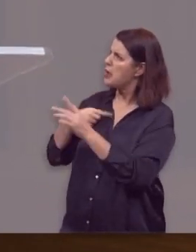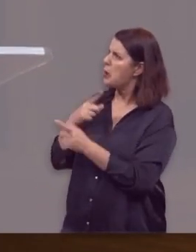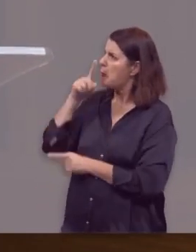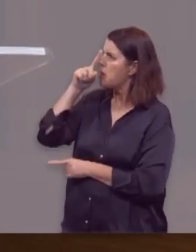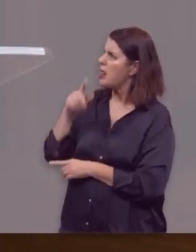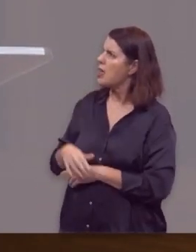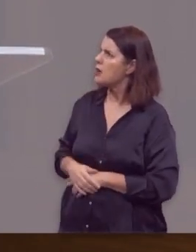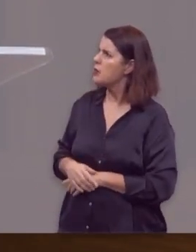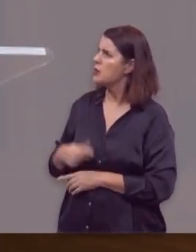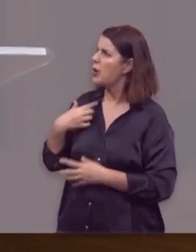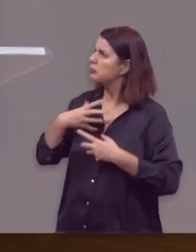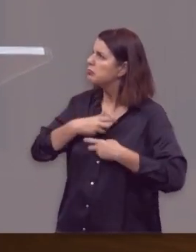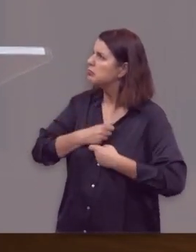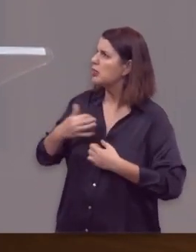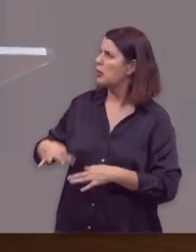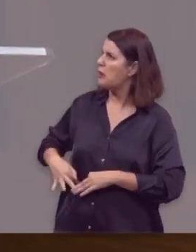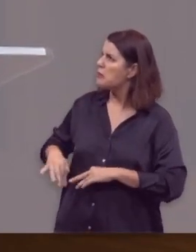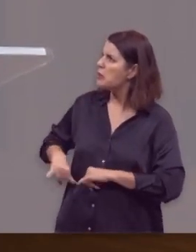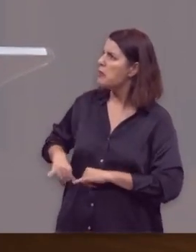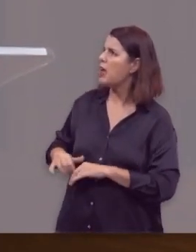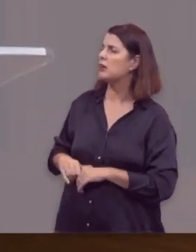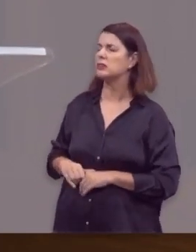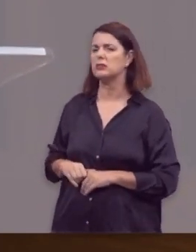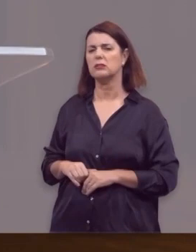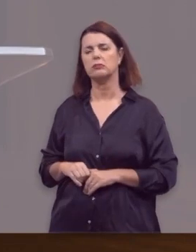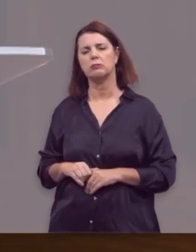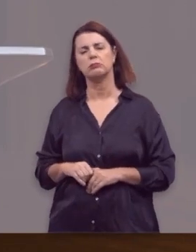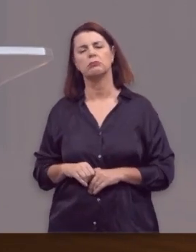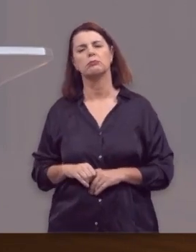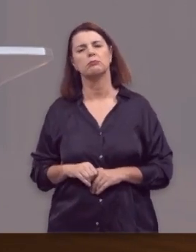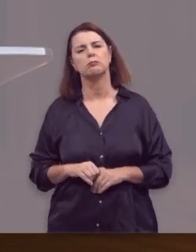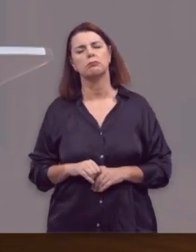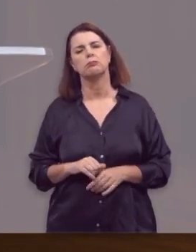risco, a nossa angústia, a nossa dor, o nosso aperto?